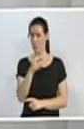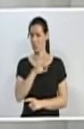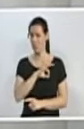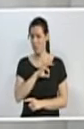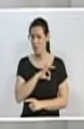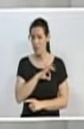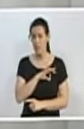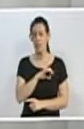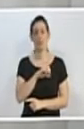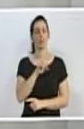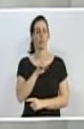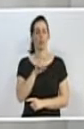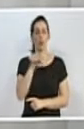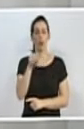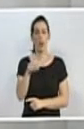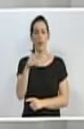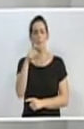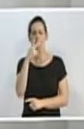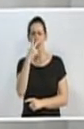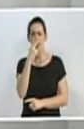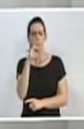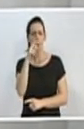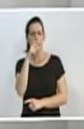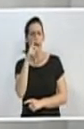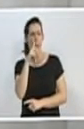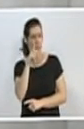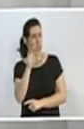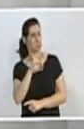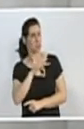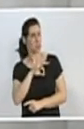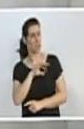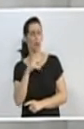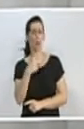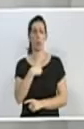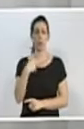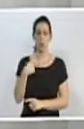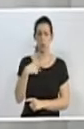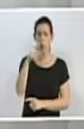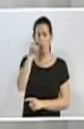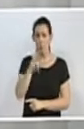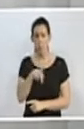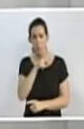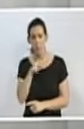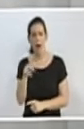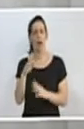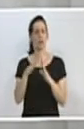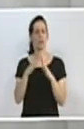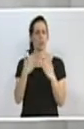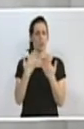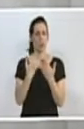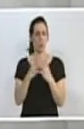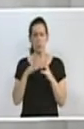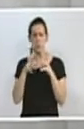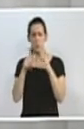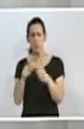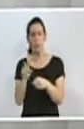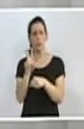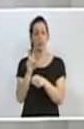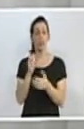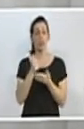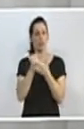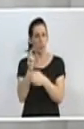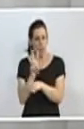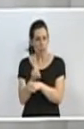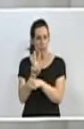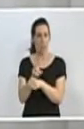Lá, os nossos pais eram os policiais. O pastor, o padre, a escola. Então nós tínhamos um